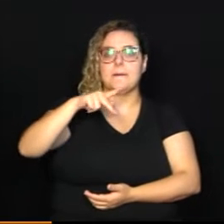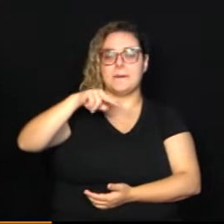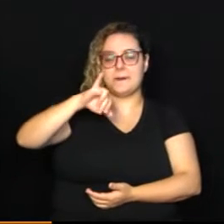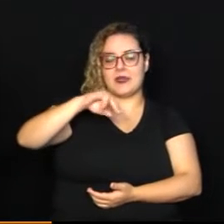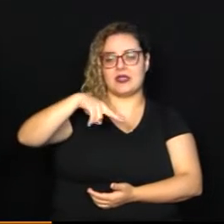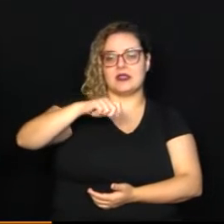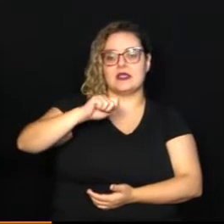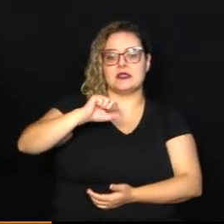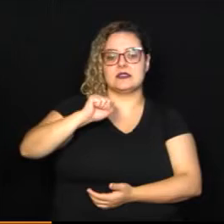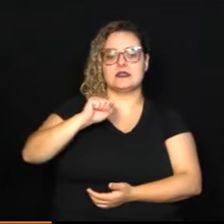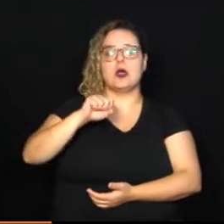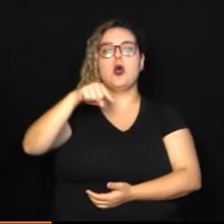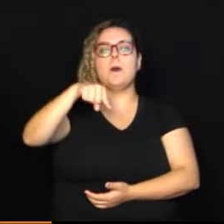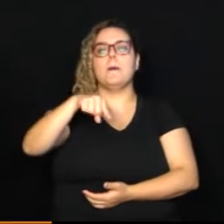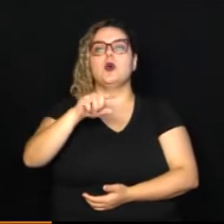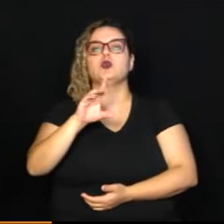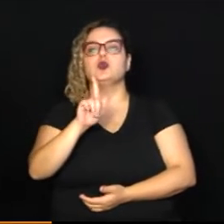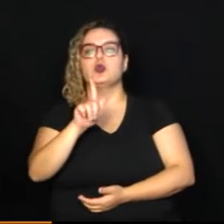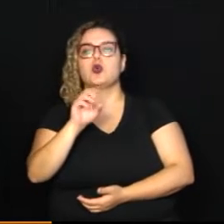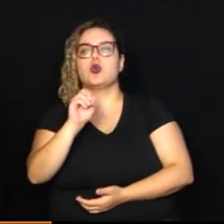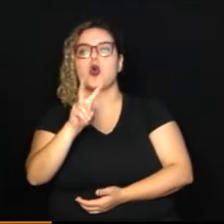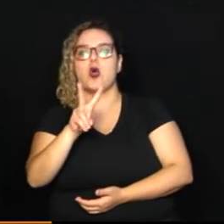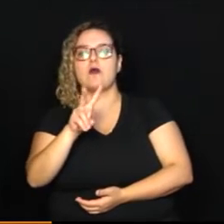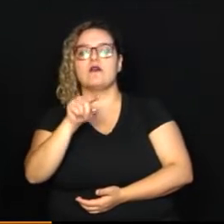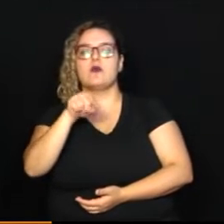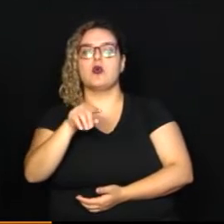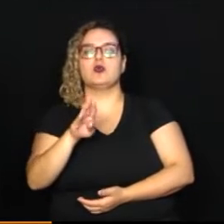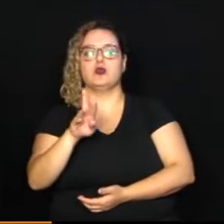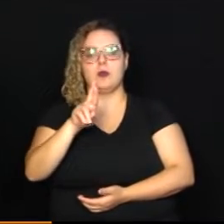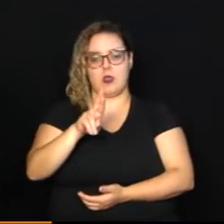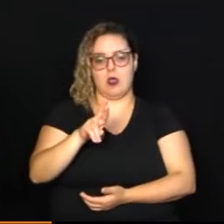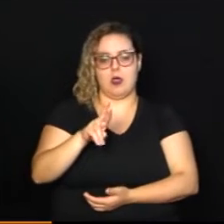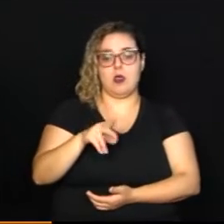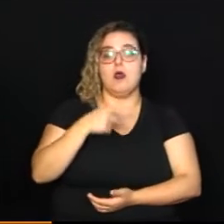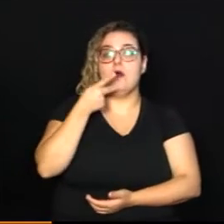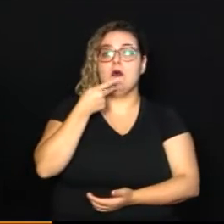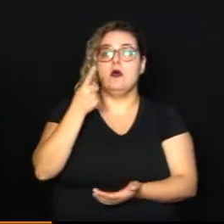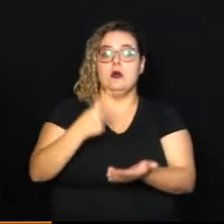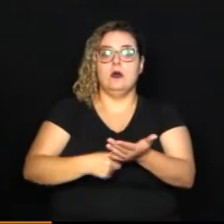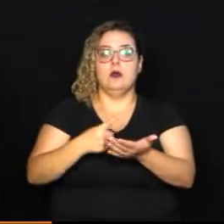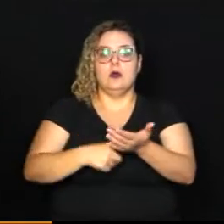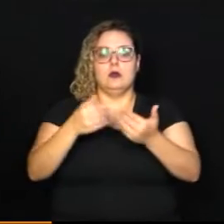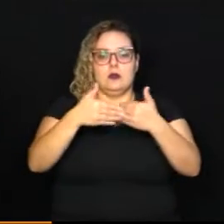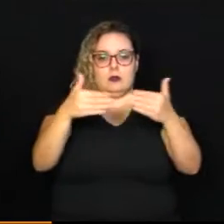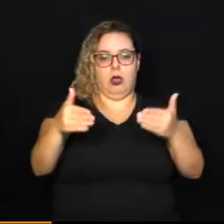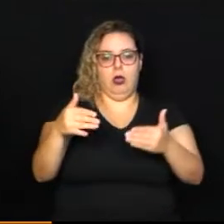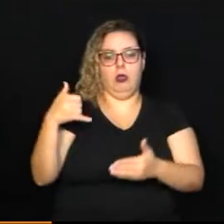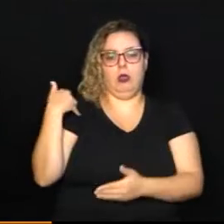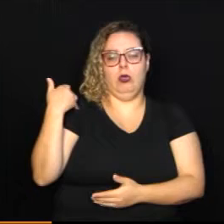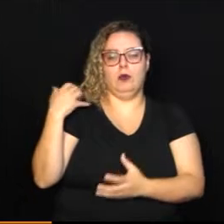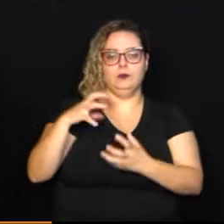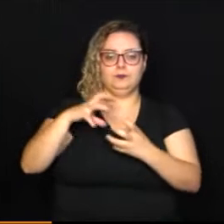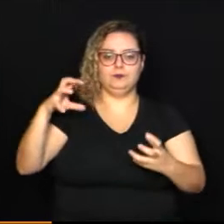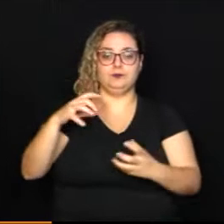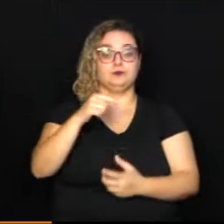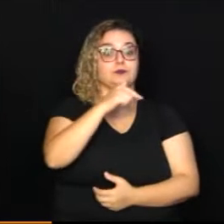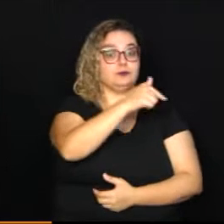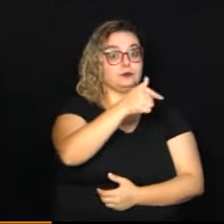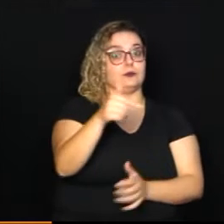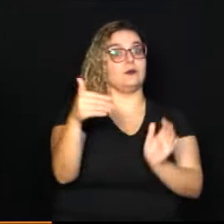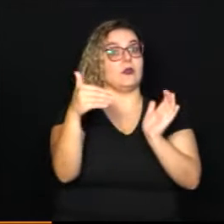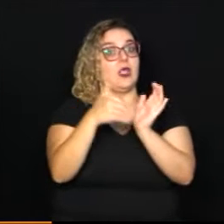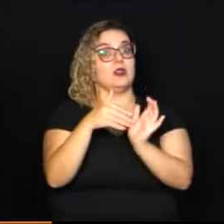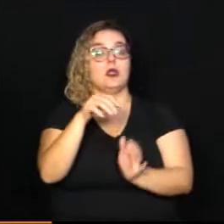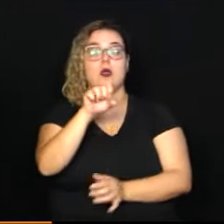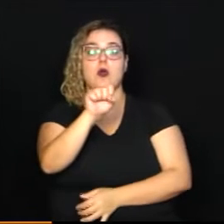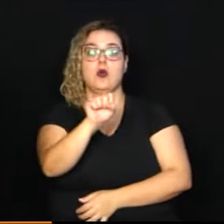vacina.campinas.sp.gov.br e a gente tem aqui a mensagem, né, Mirna Abreu, falando do agendamento aberto para o grupo de idosos com idade entre